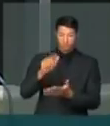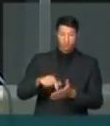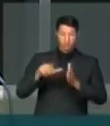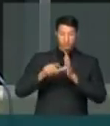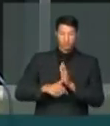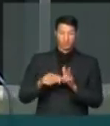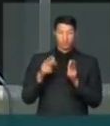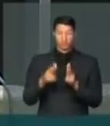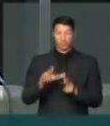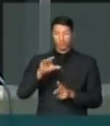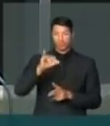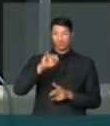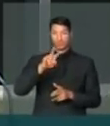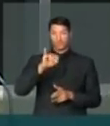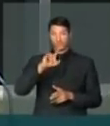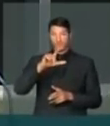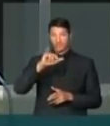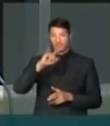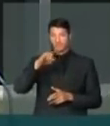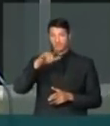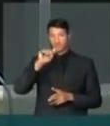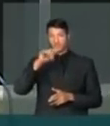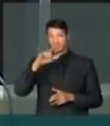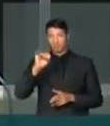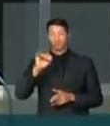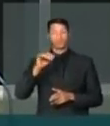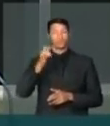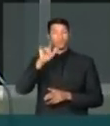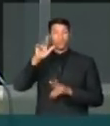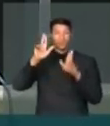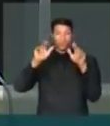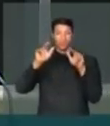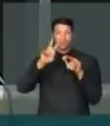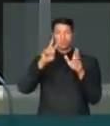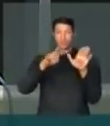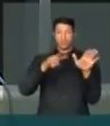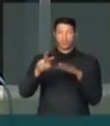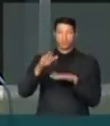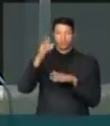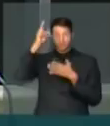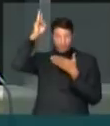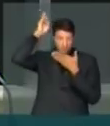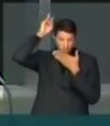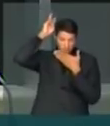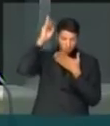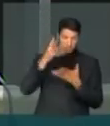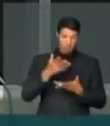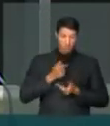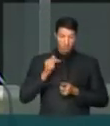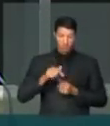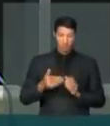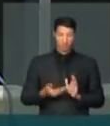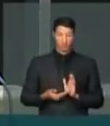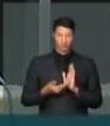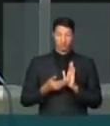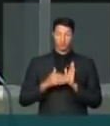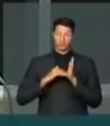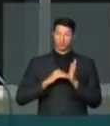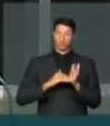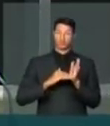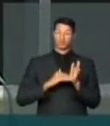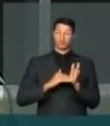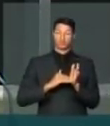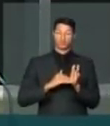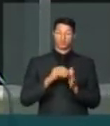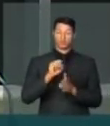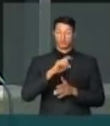como civilização. Outro tema: há 2 semanas, indígenas foram recebidos nessa Casa e no Senado